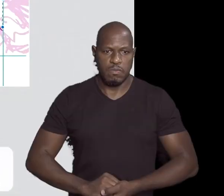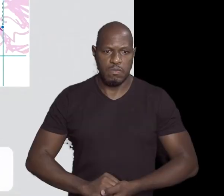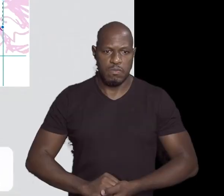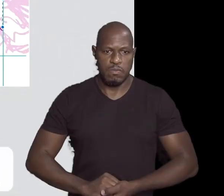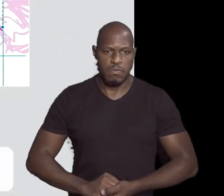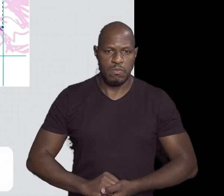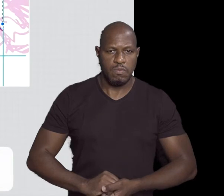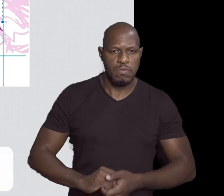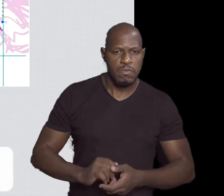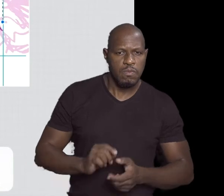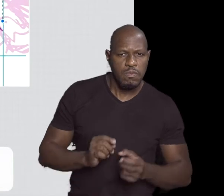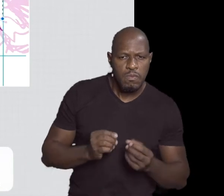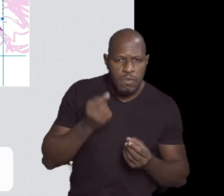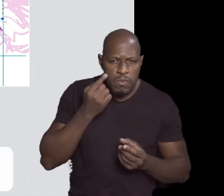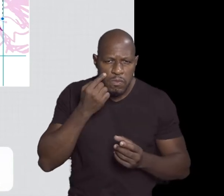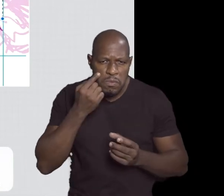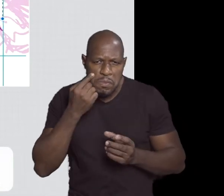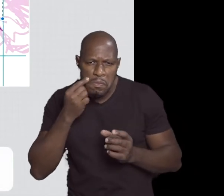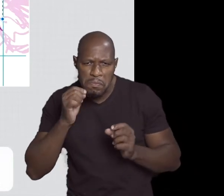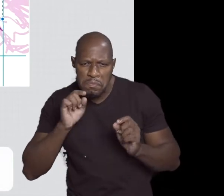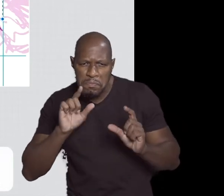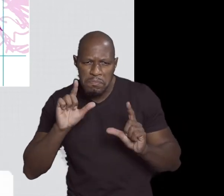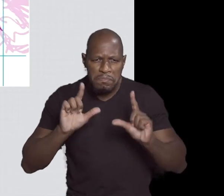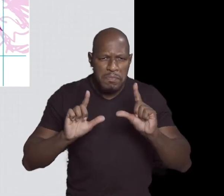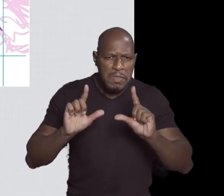Vou subir um pouco mais tudo.